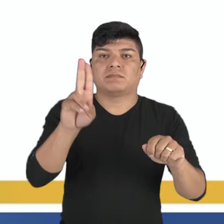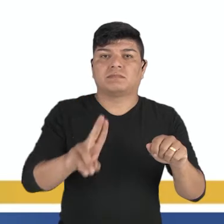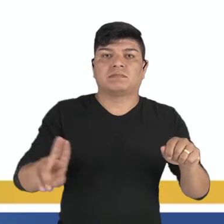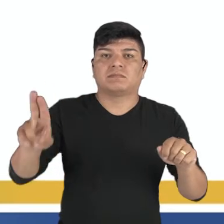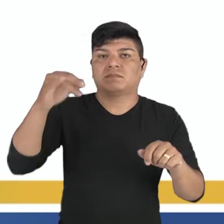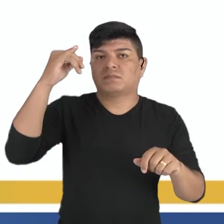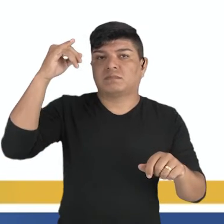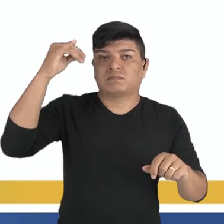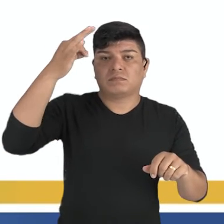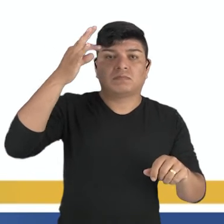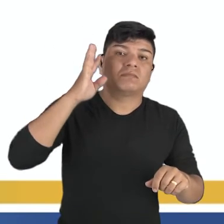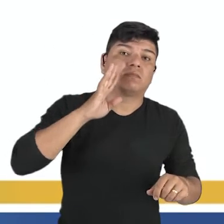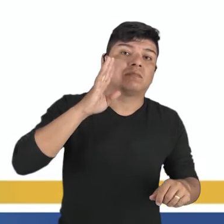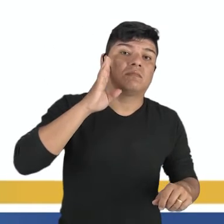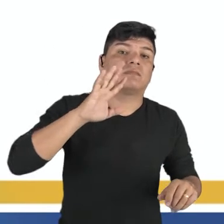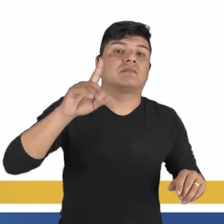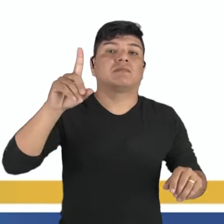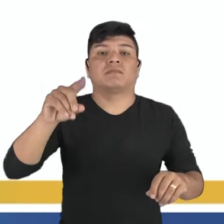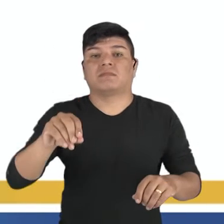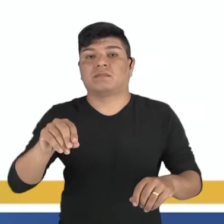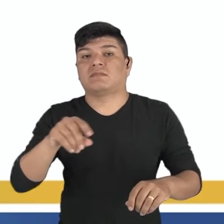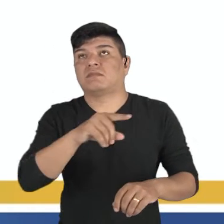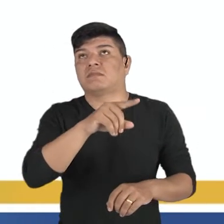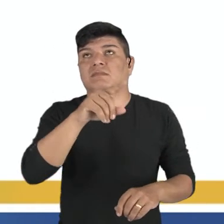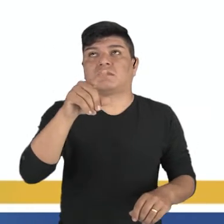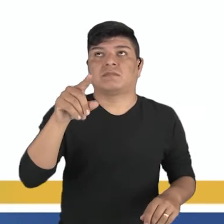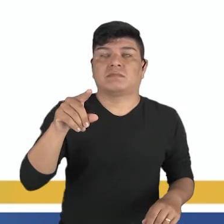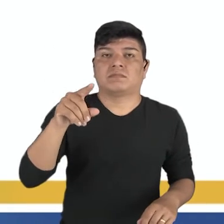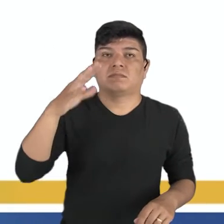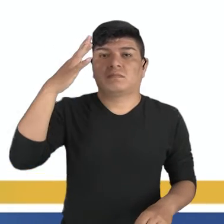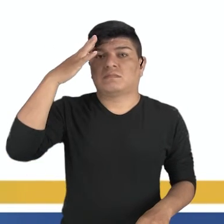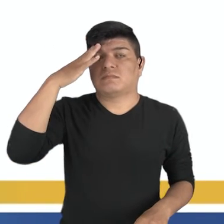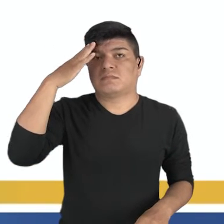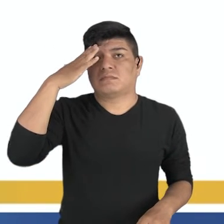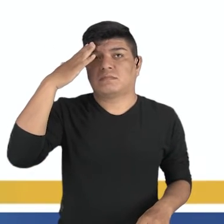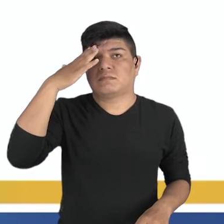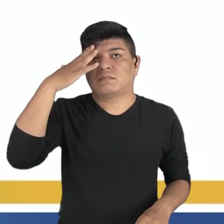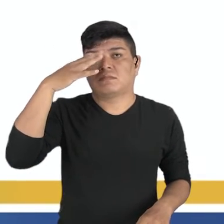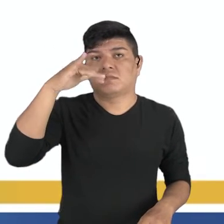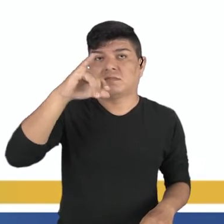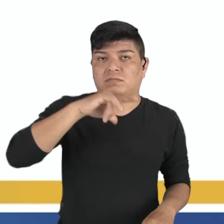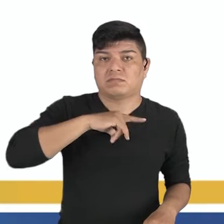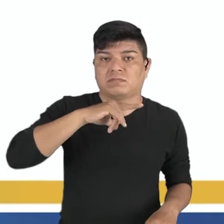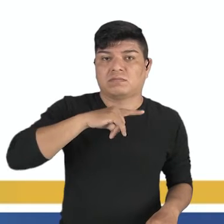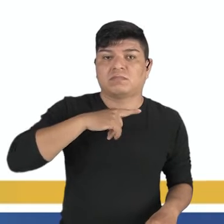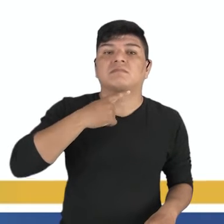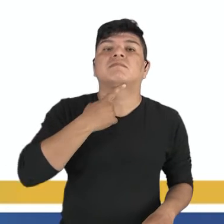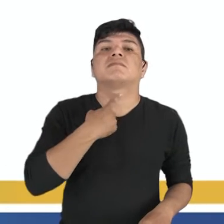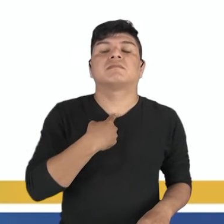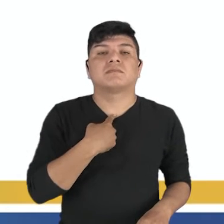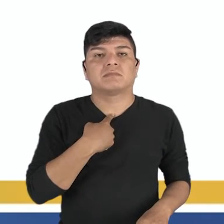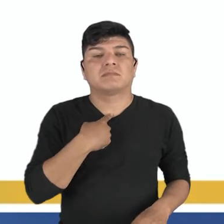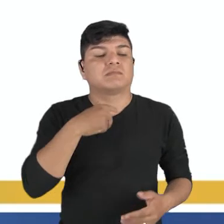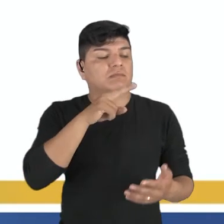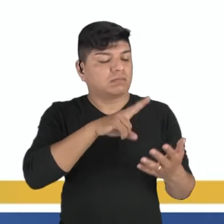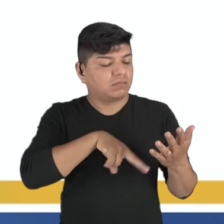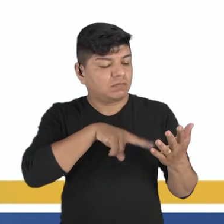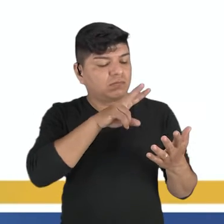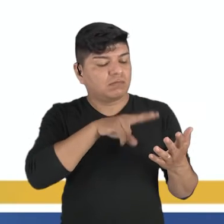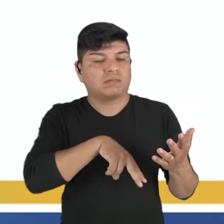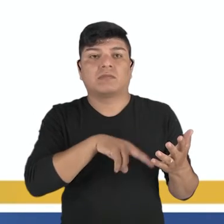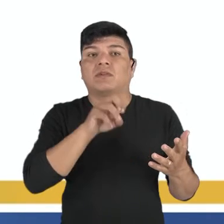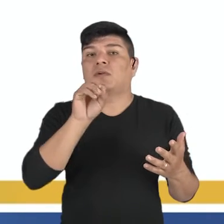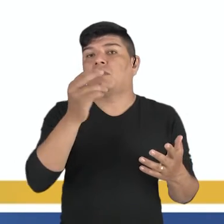e o ideal dela é para você saber se você tem interesse na